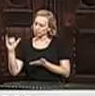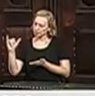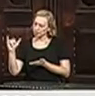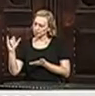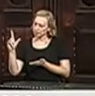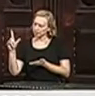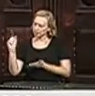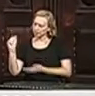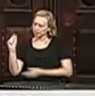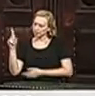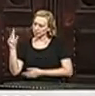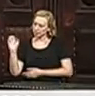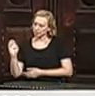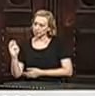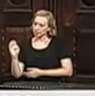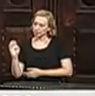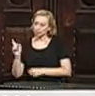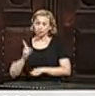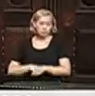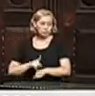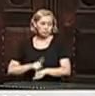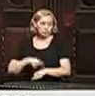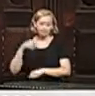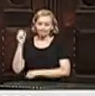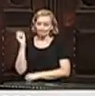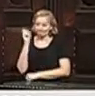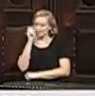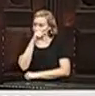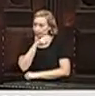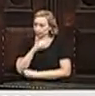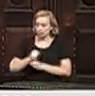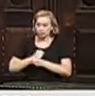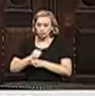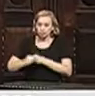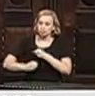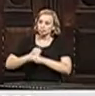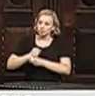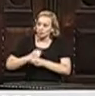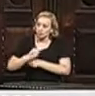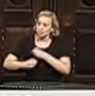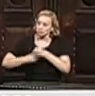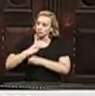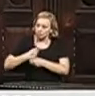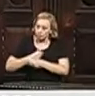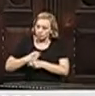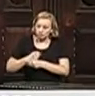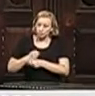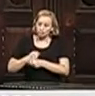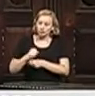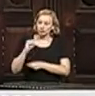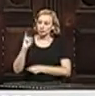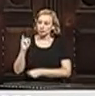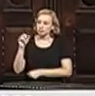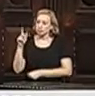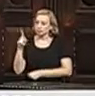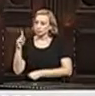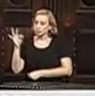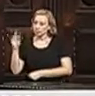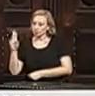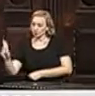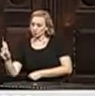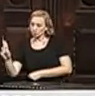extorsivo. Queria lembrar que, ano a ano, deputado Jânio Mendes, o IPTU